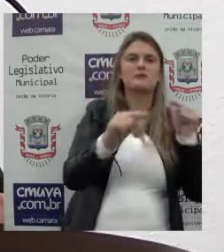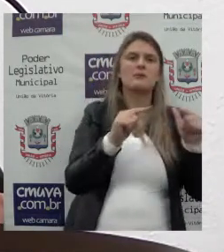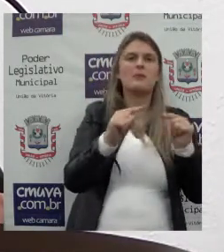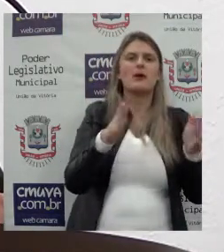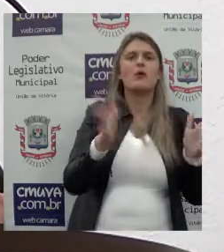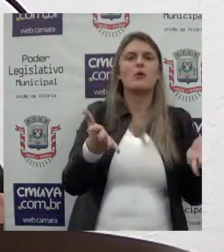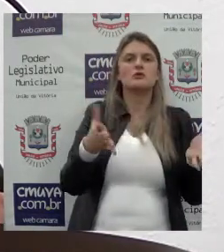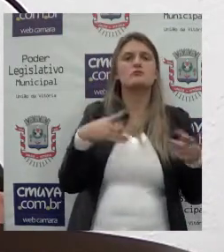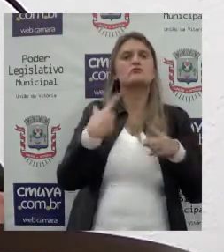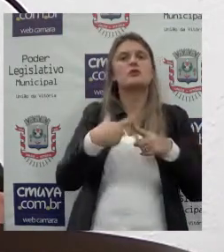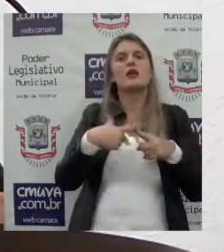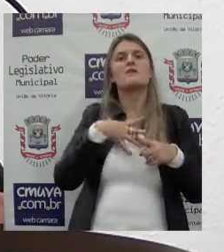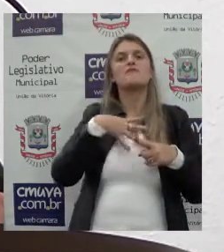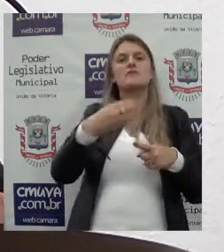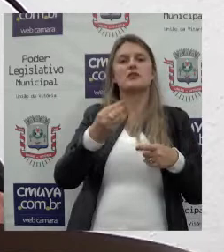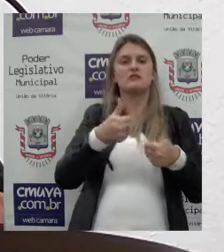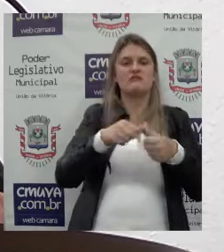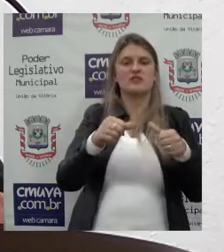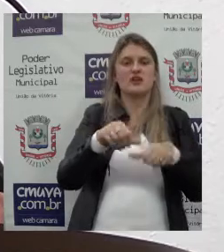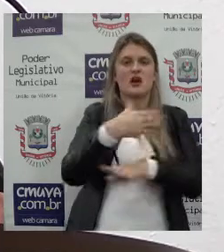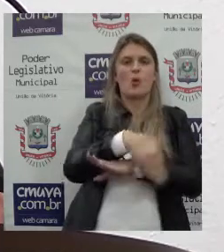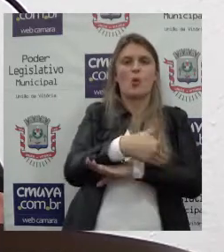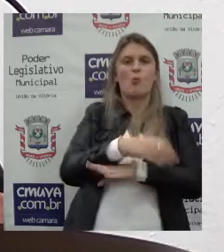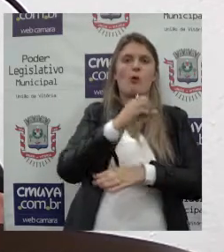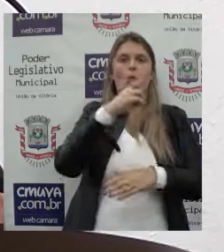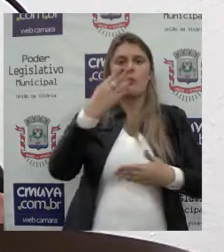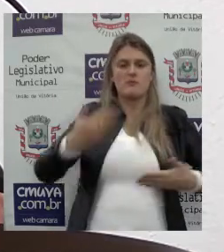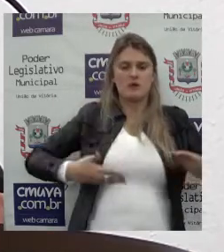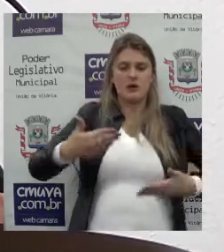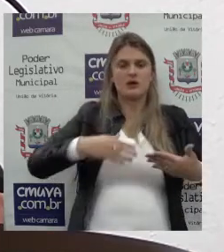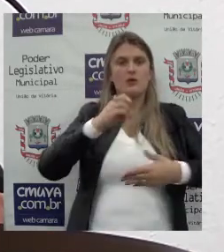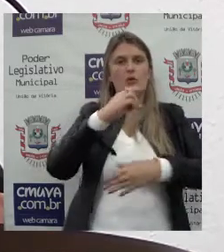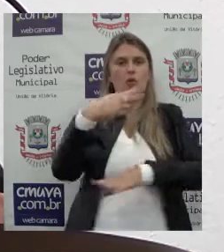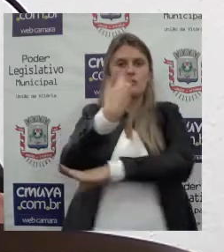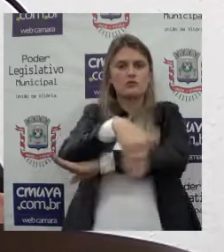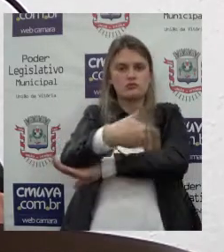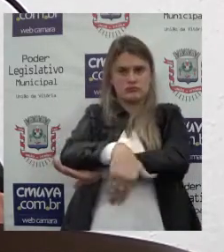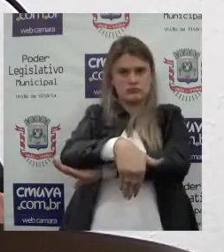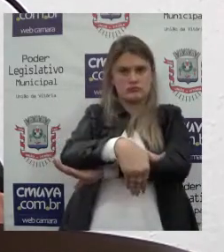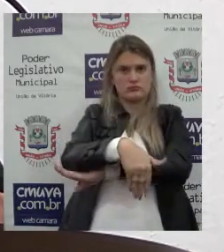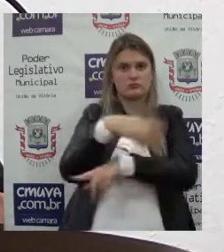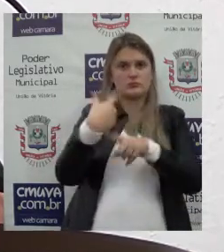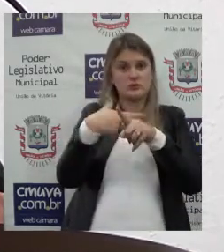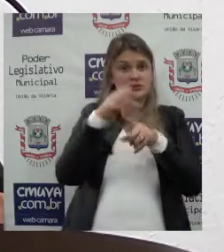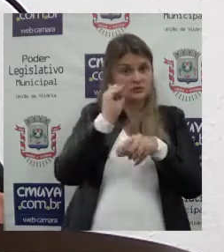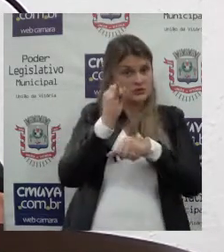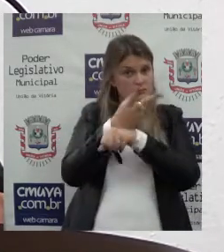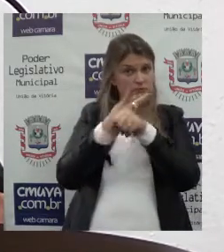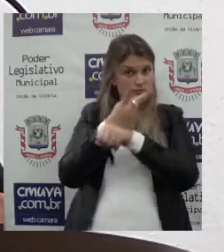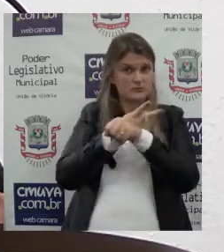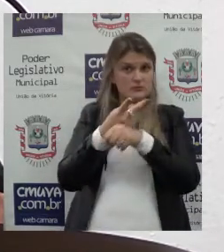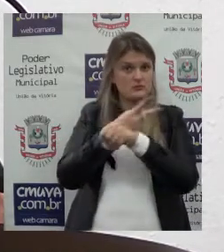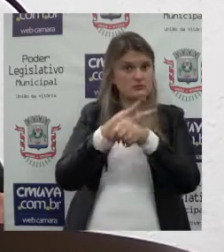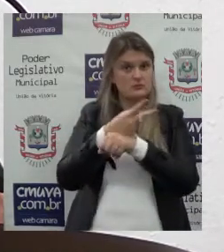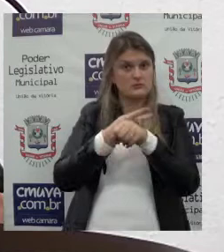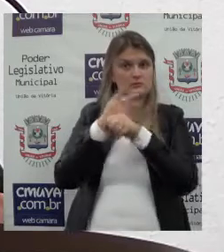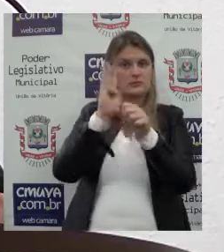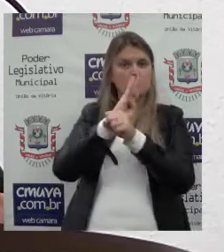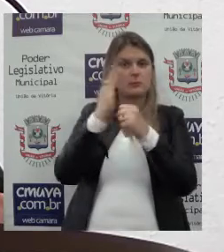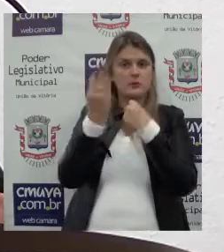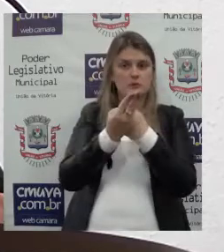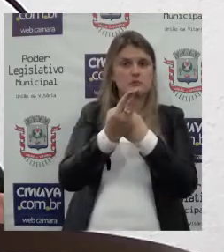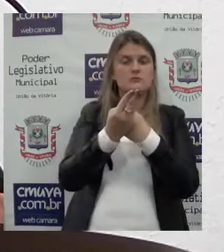o pai e a mãe trabalham hoje? Por que o filho fica na mão, muitas vezes, da empregada, ou mesmo na rua? Se vocês